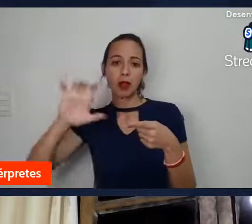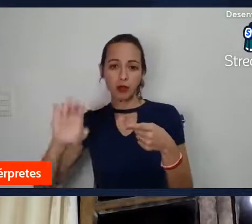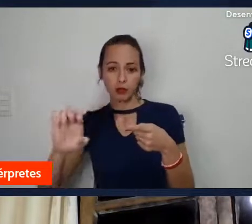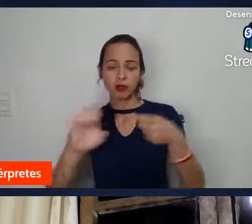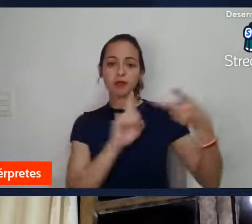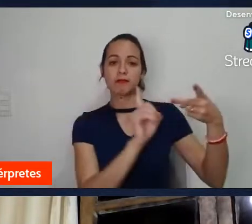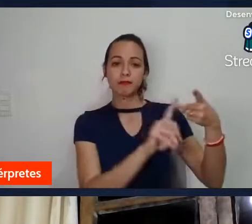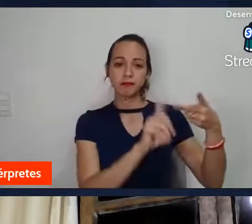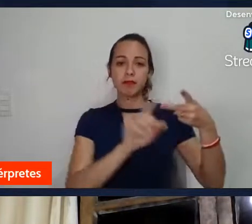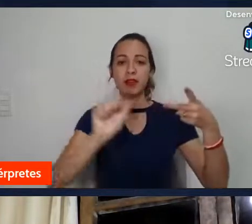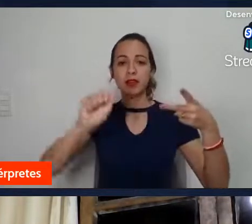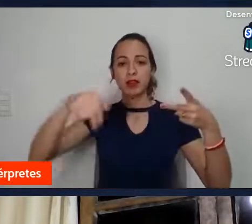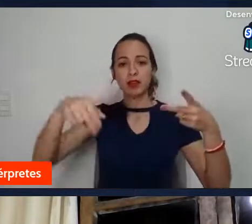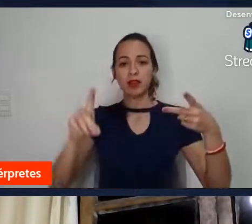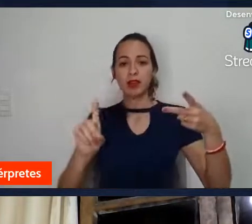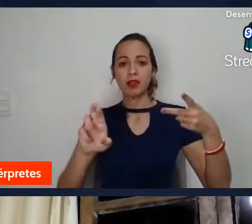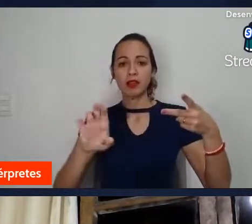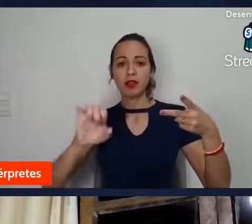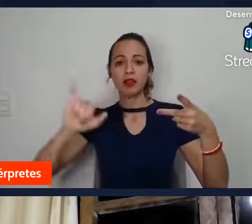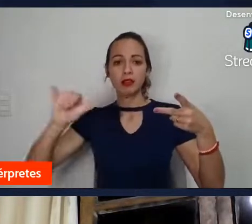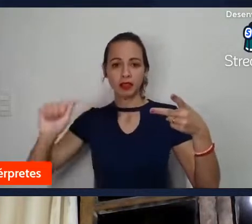links,